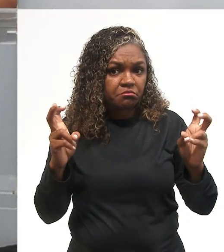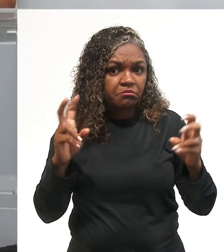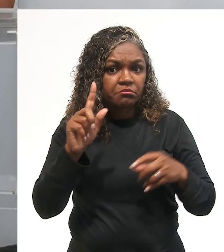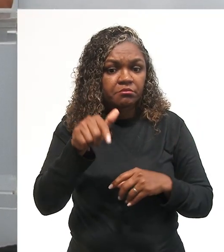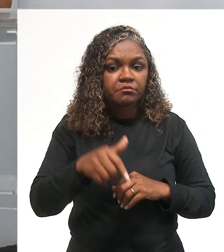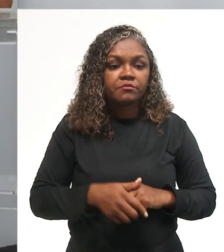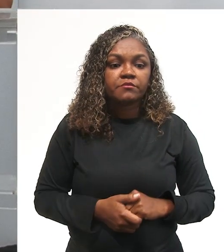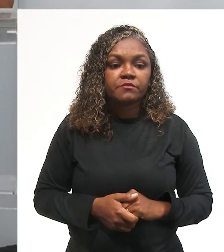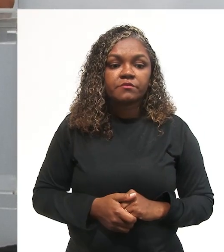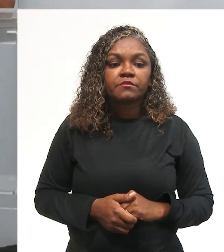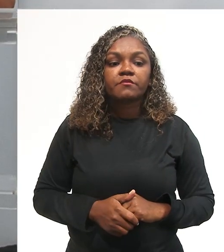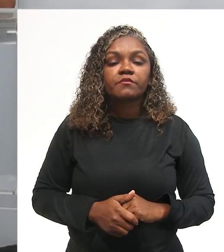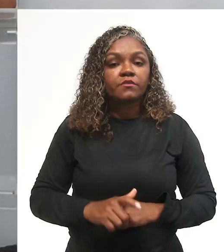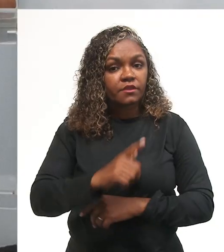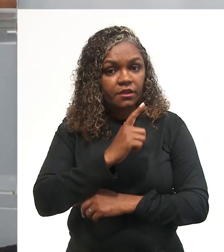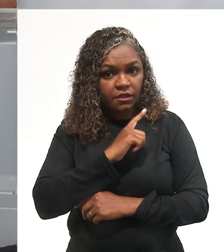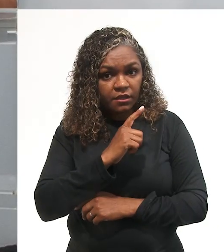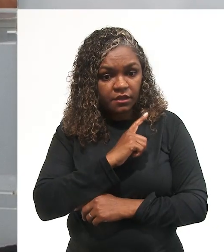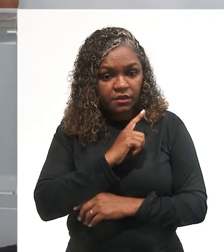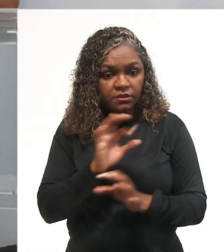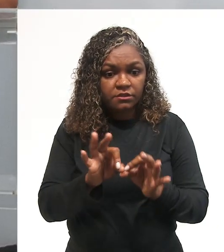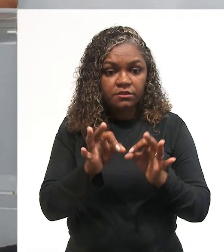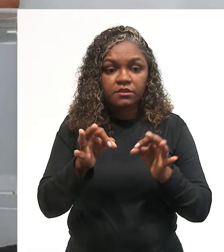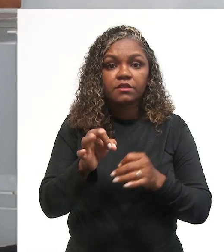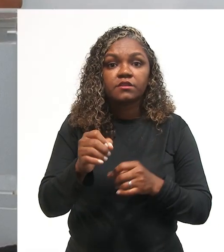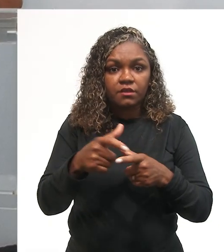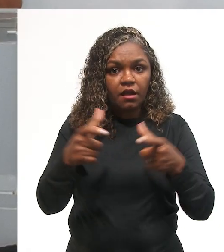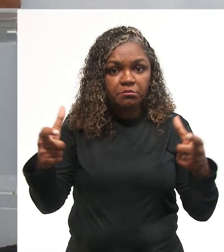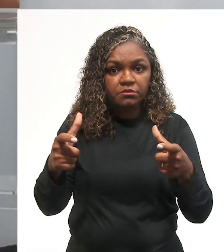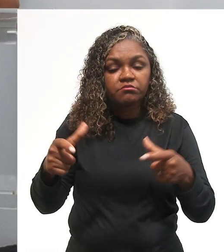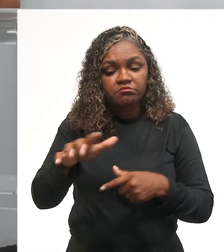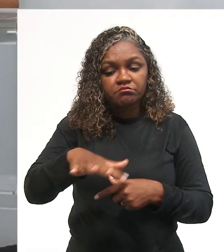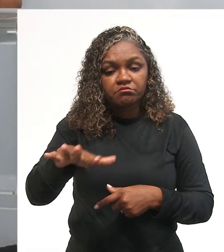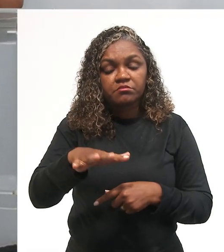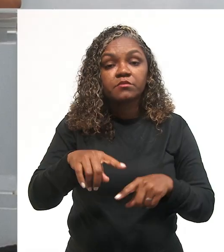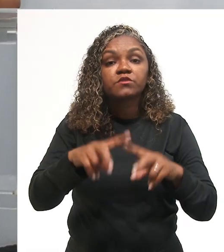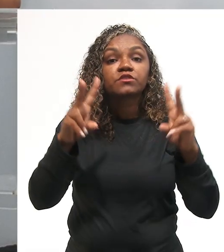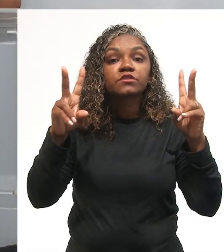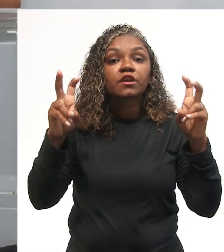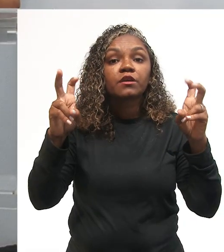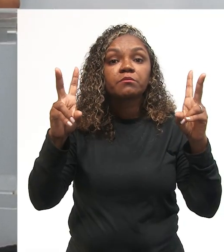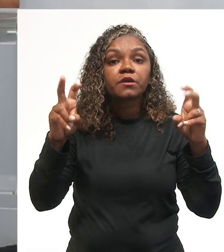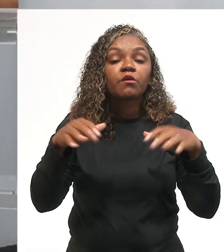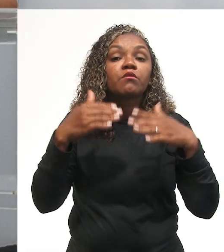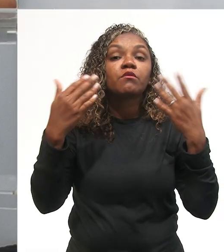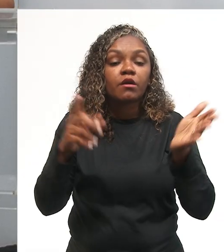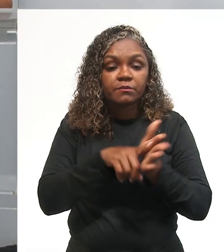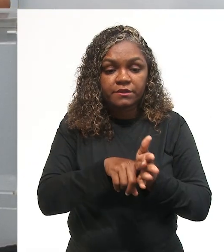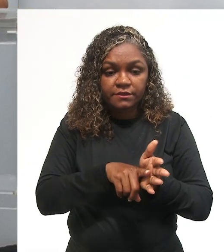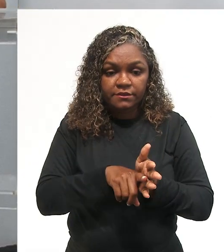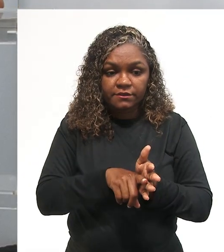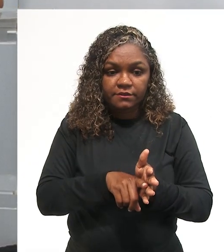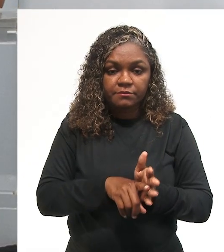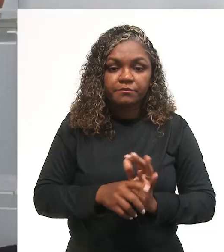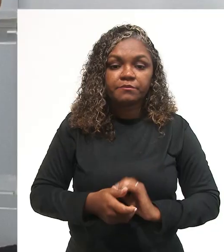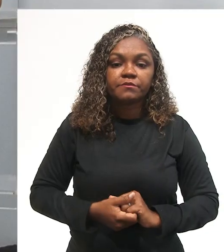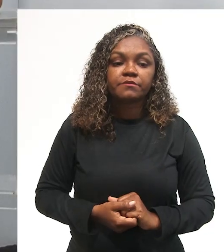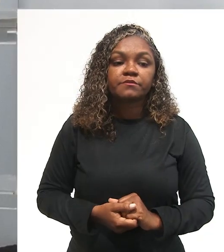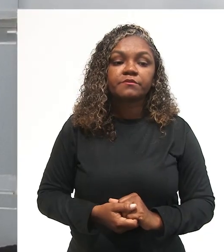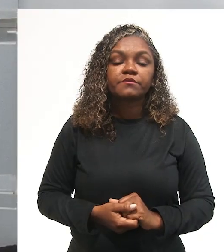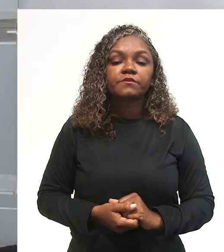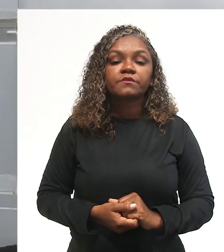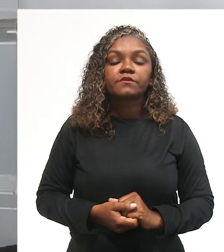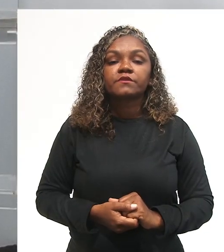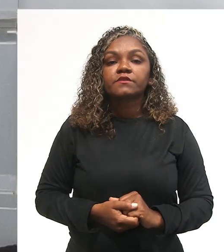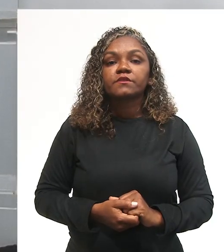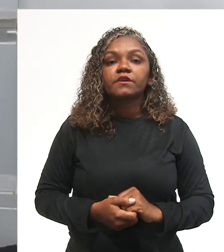ele está apenas informando qual é o assunto a ser abordado, né, pela pesquisa, tá bom? E aí